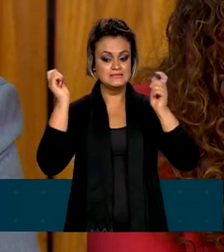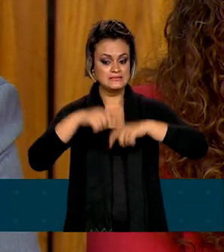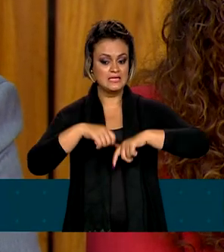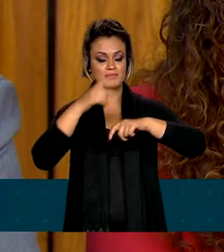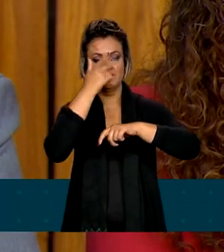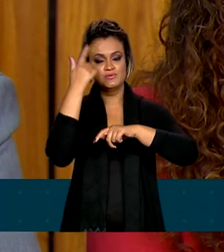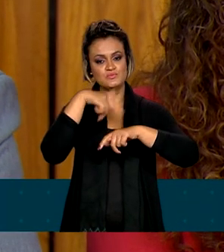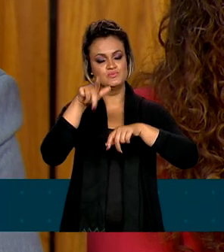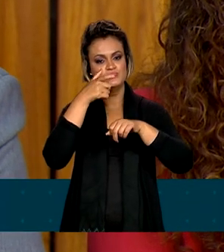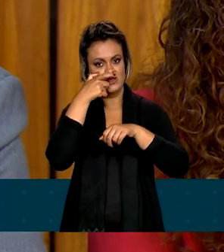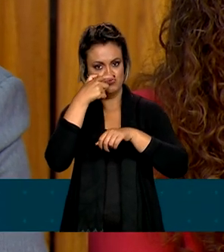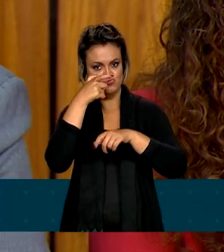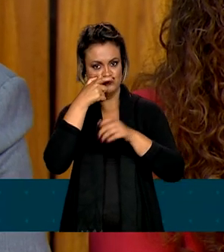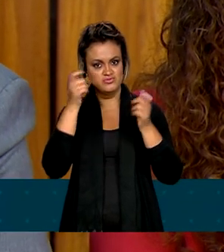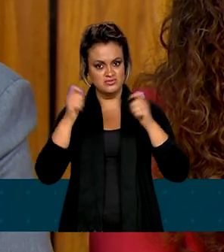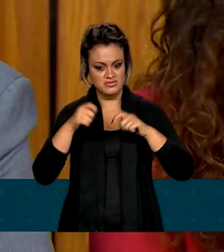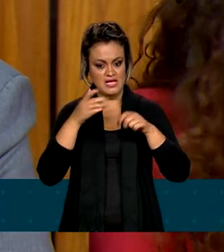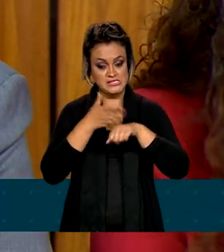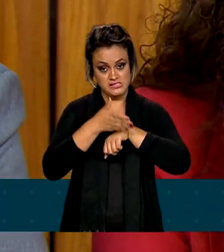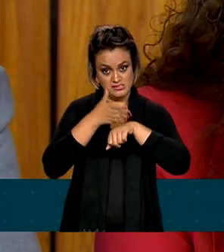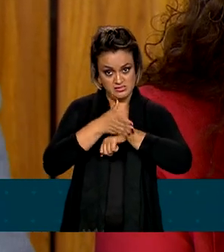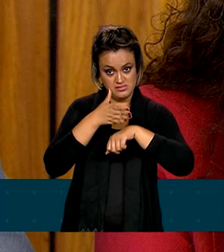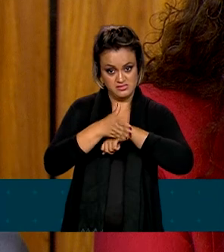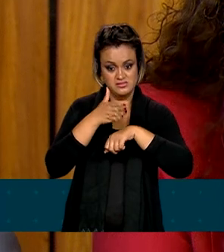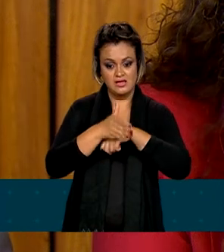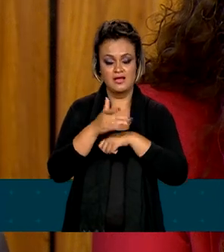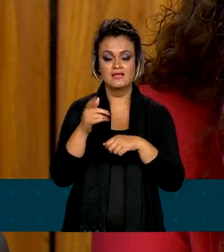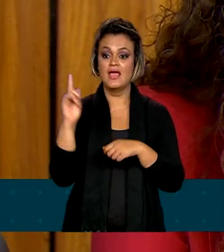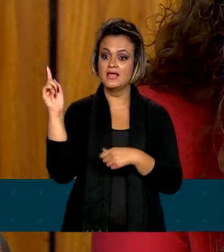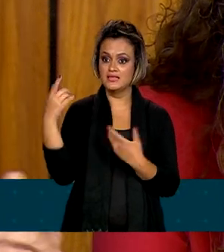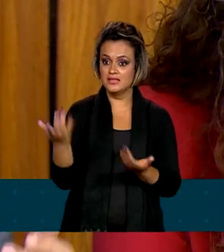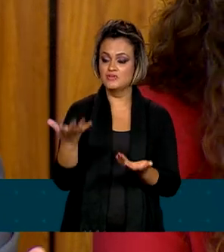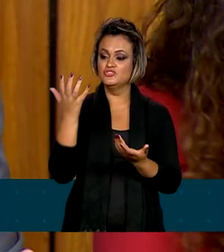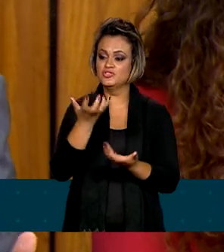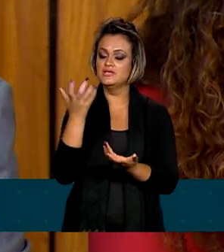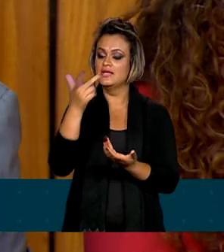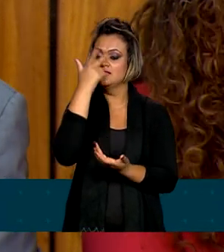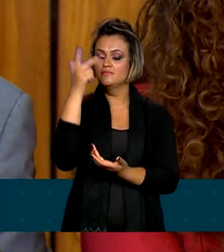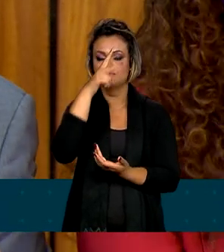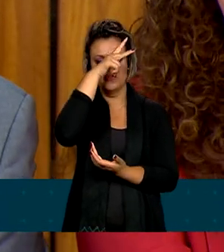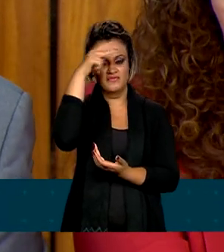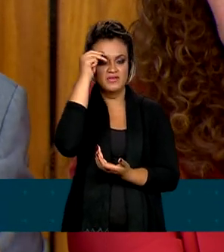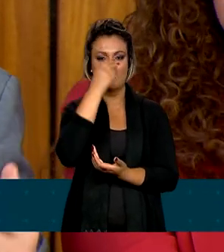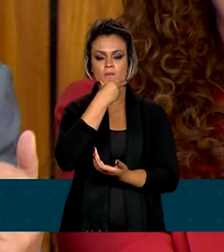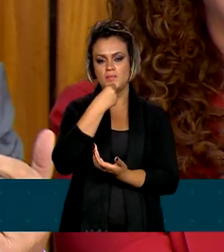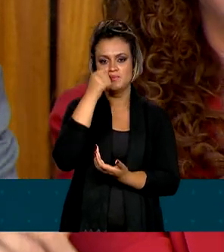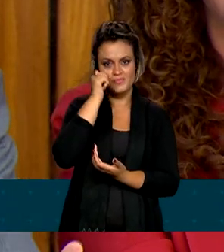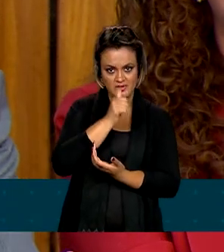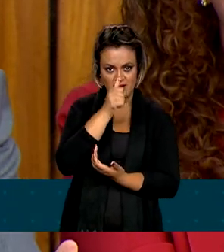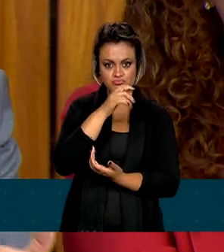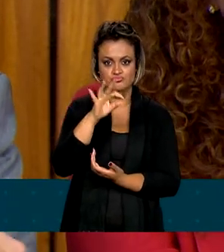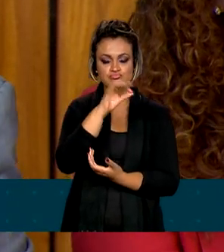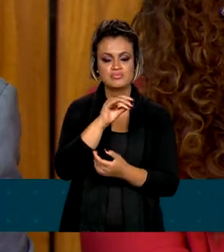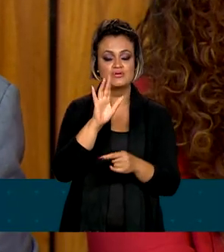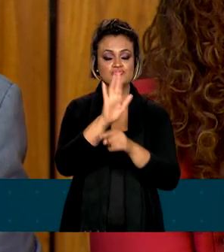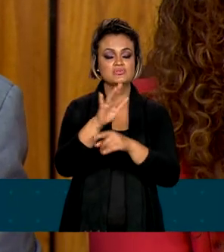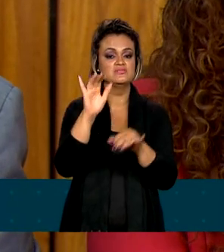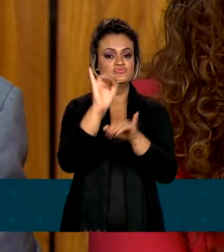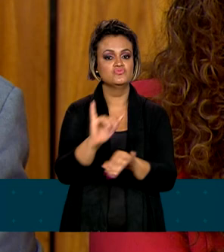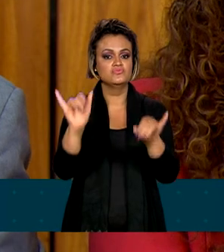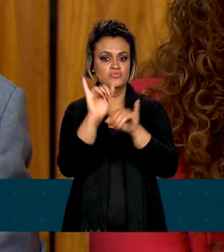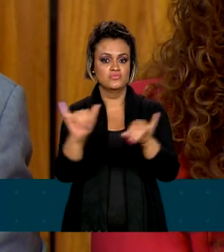possam acessar. E nós gostaríamos que todas as prefeitas e prefeitos ajudassem a